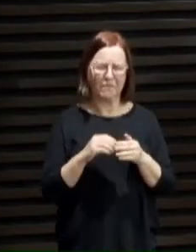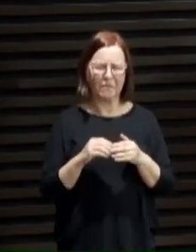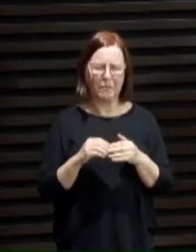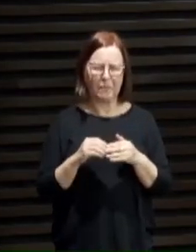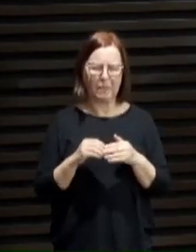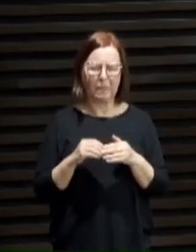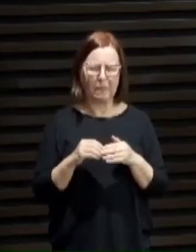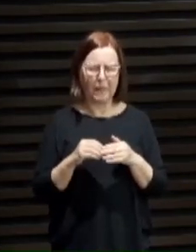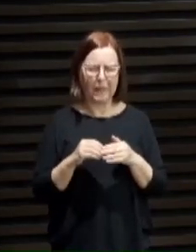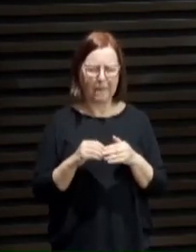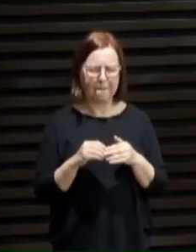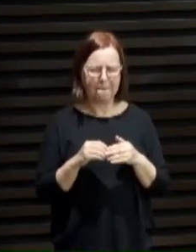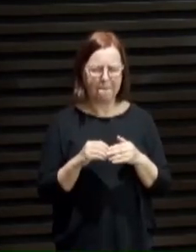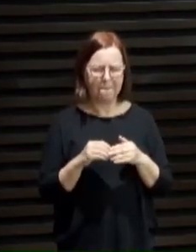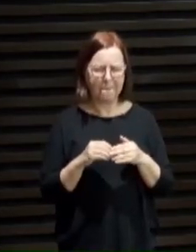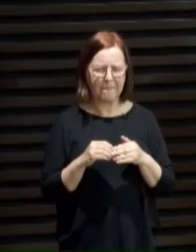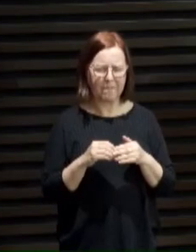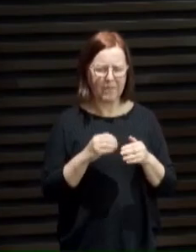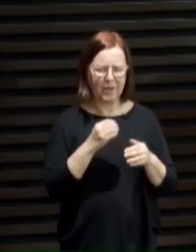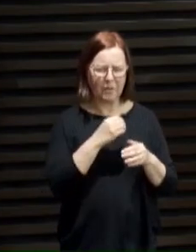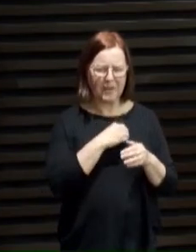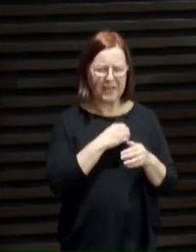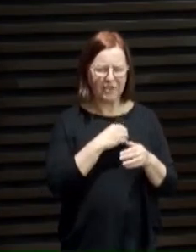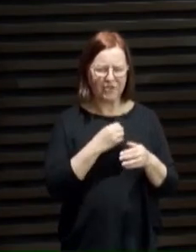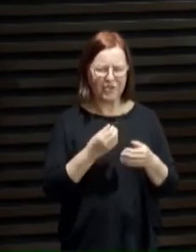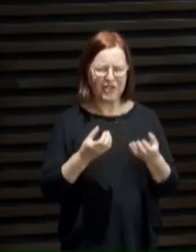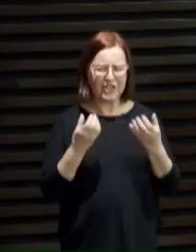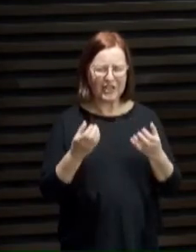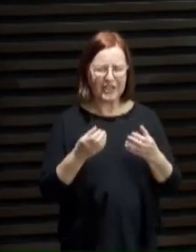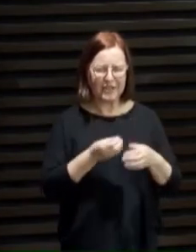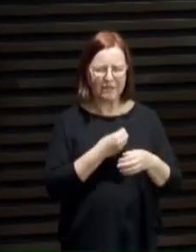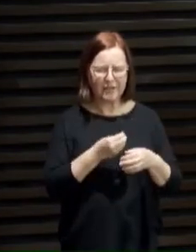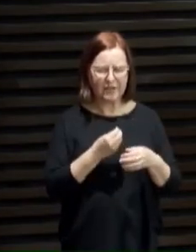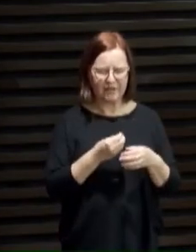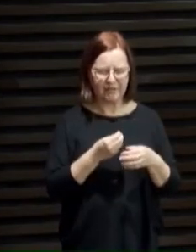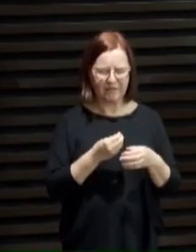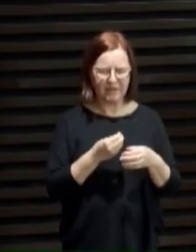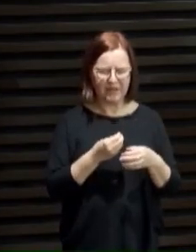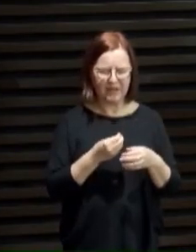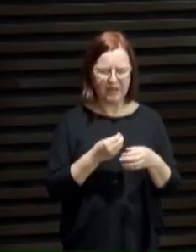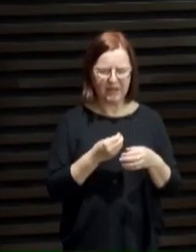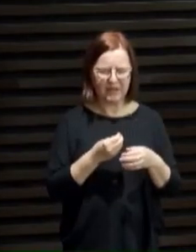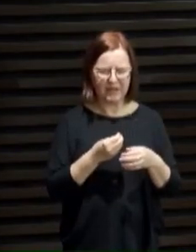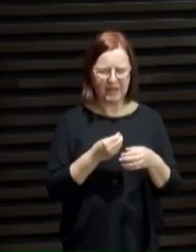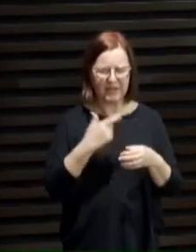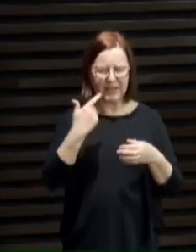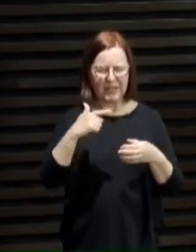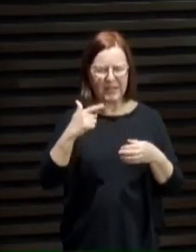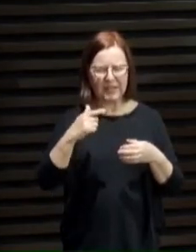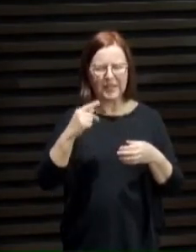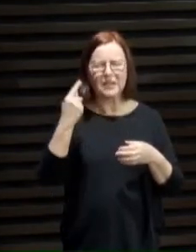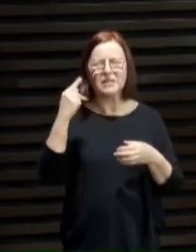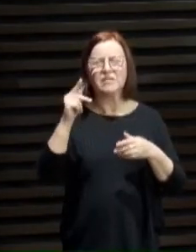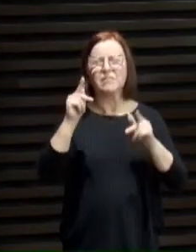o pecado de tentar viver essa vida como se o Senhor não existisse.